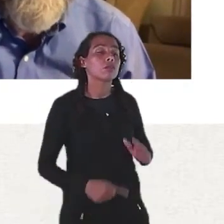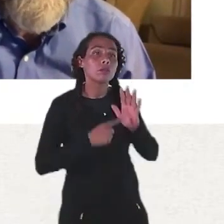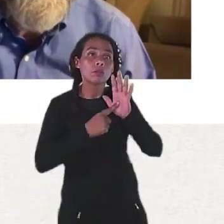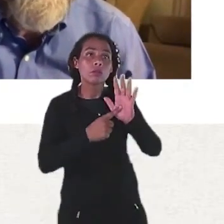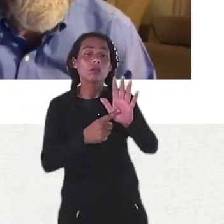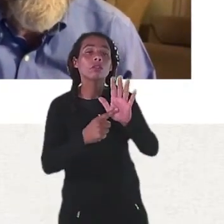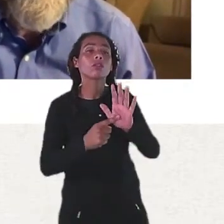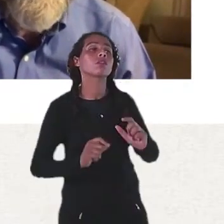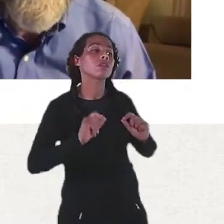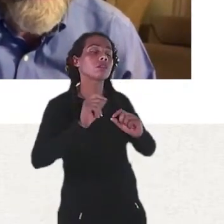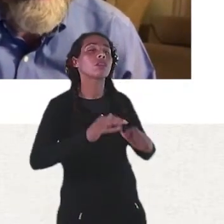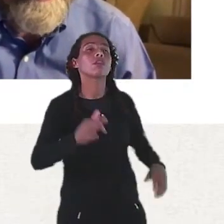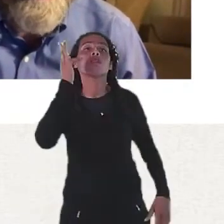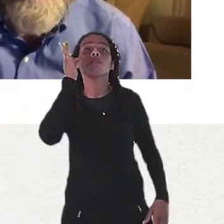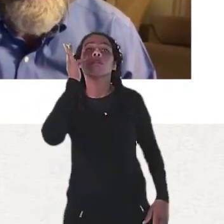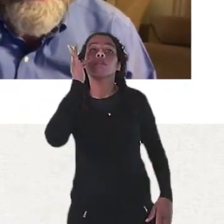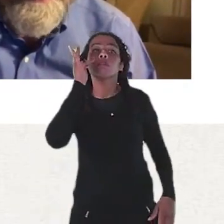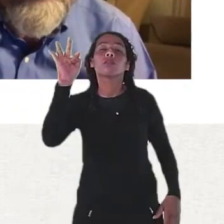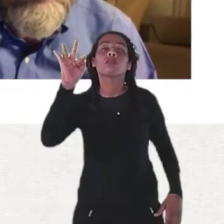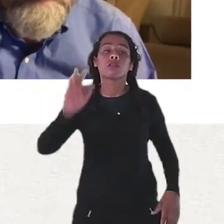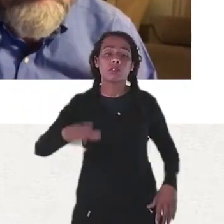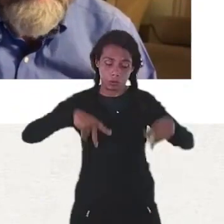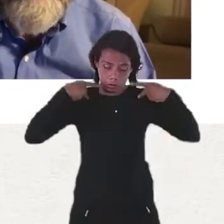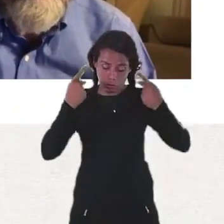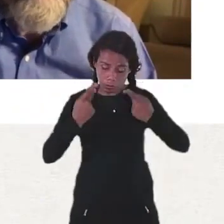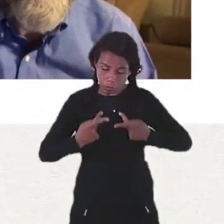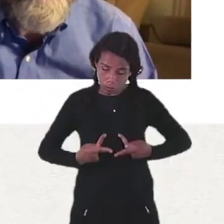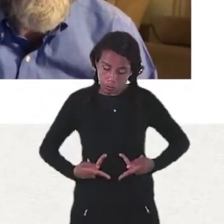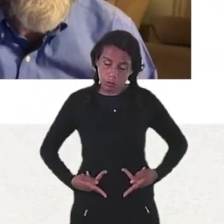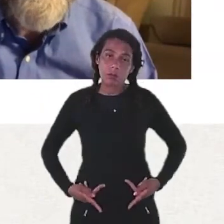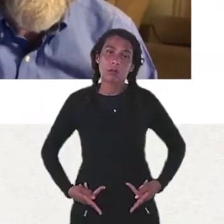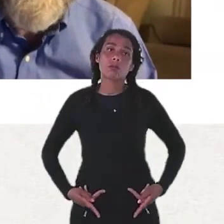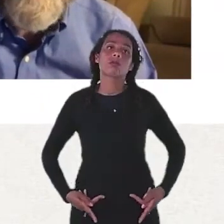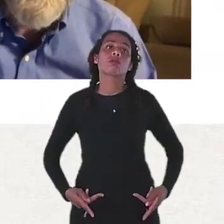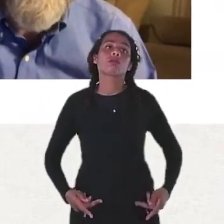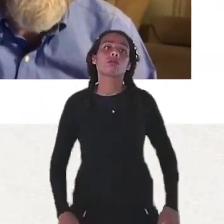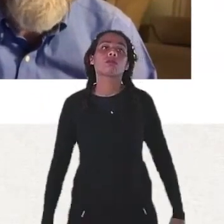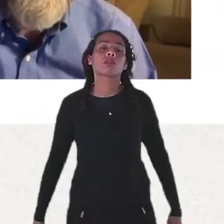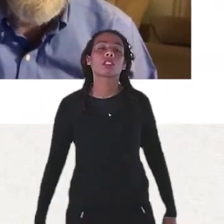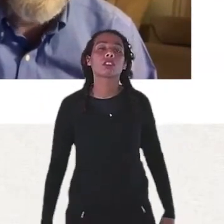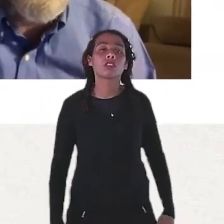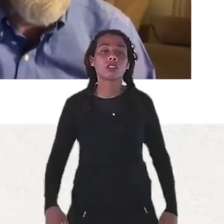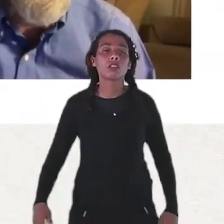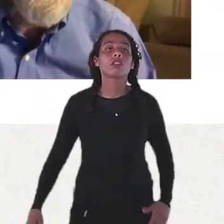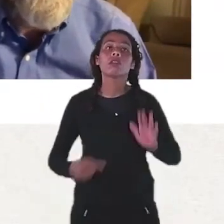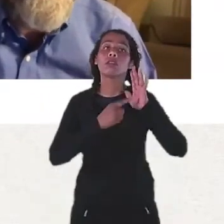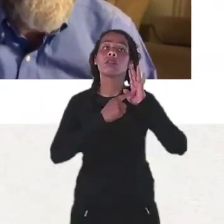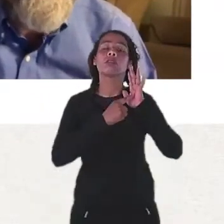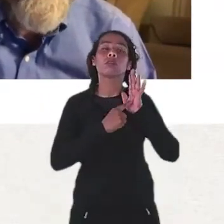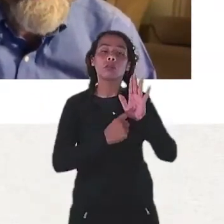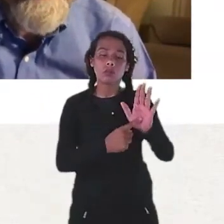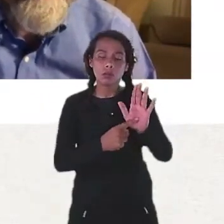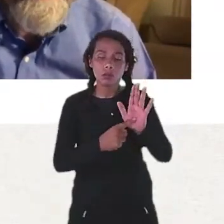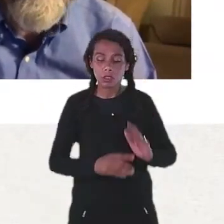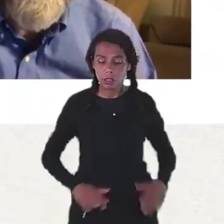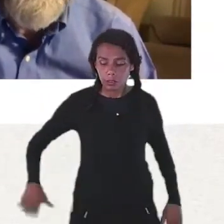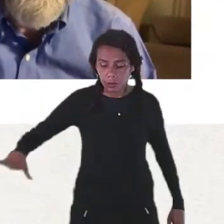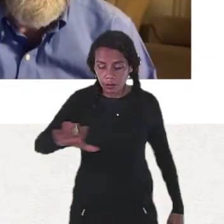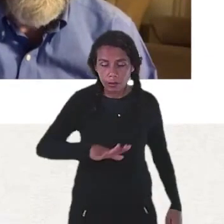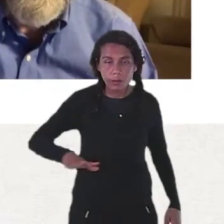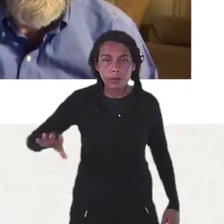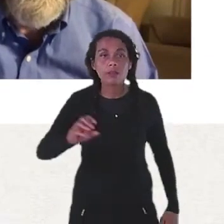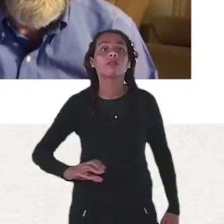nunca teve um viés neurofisiológico, neurocientífico, o que eu considero uma demonstração científica dessa visão,